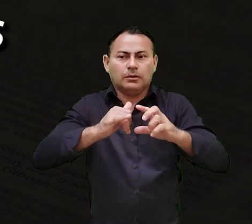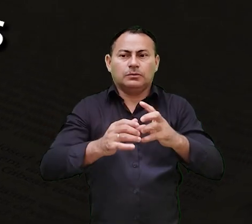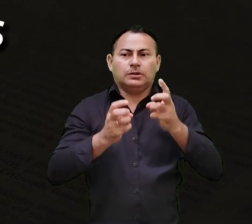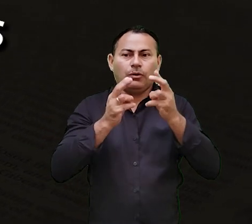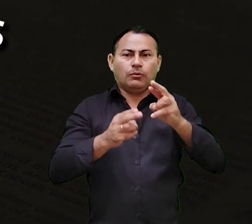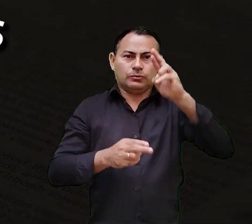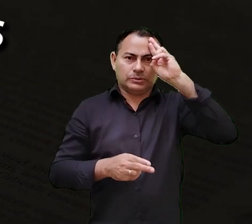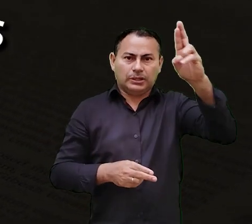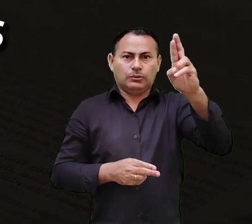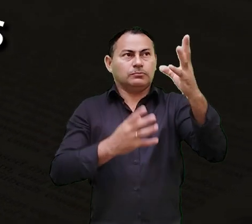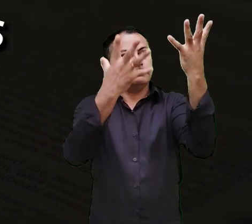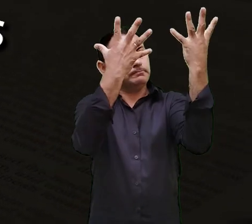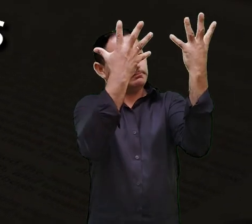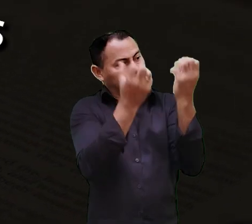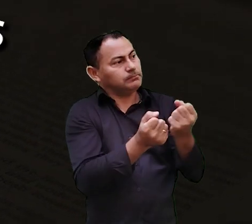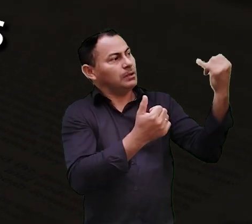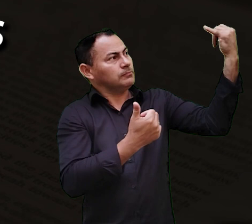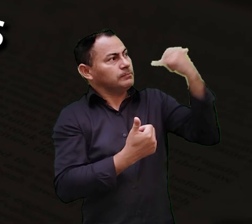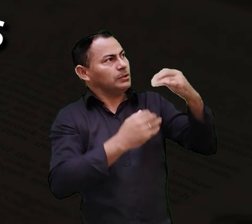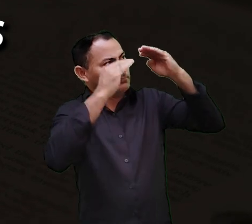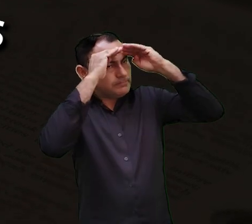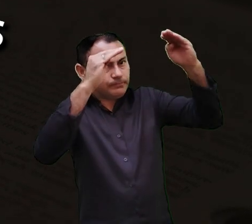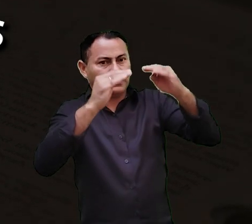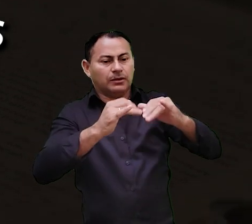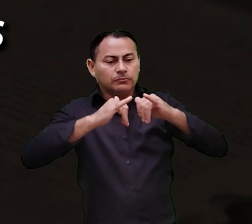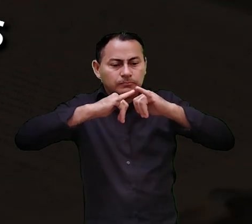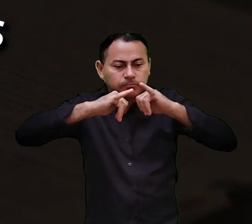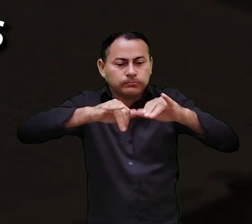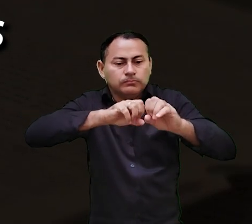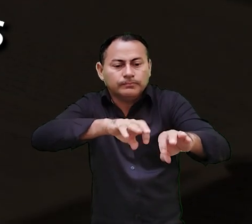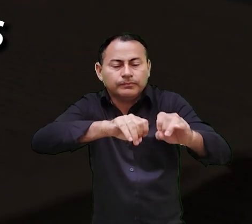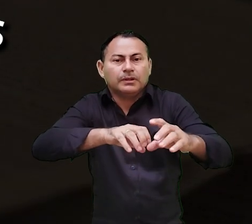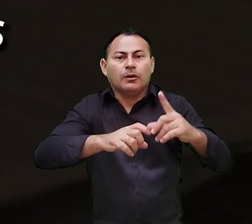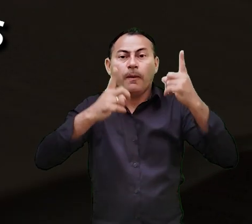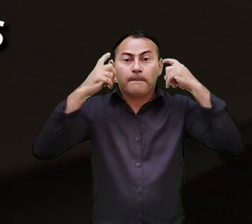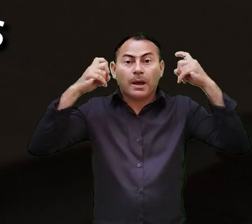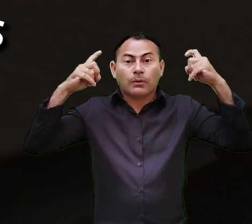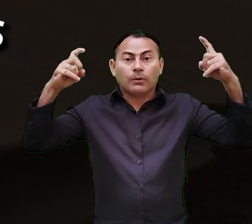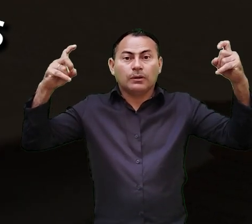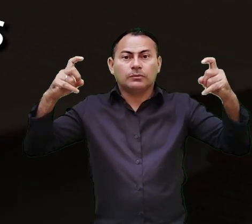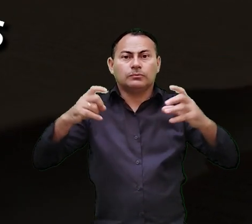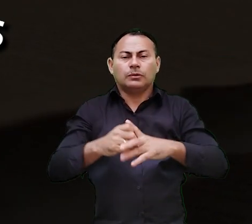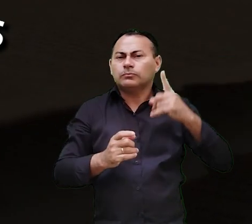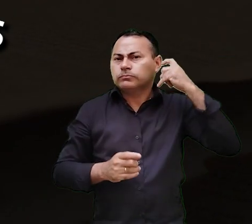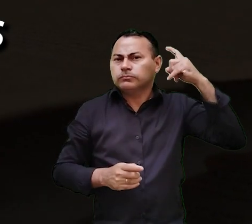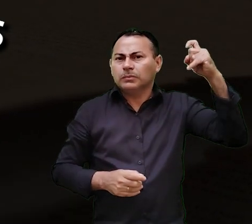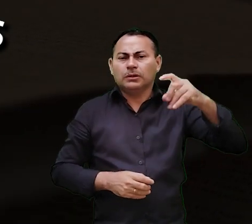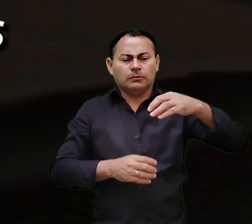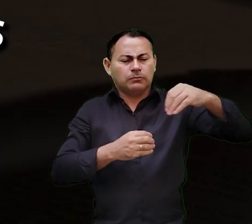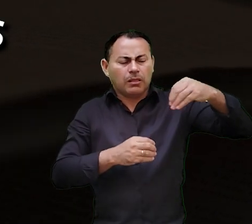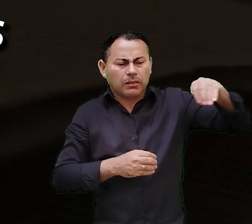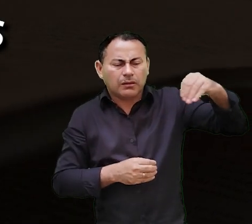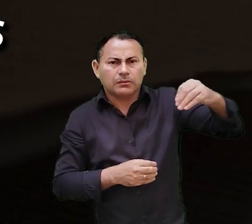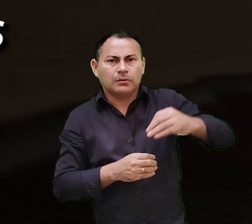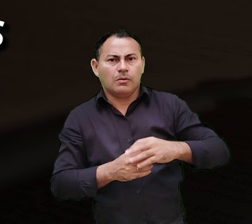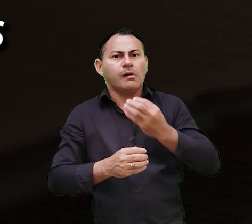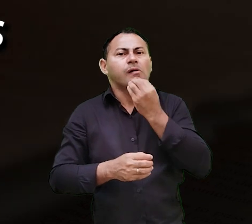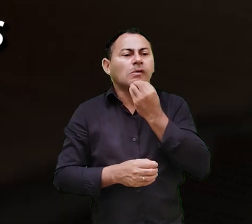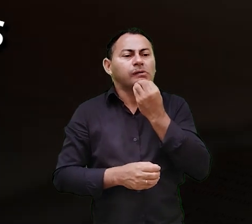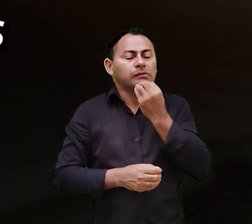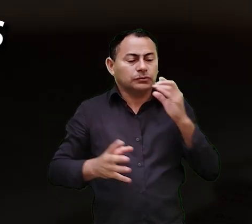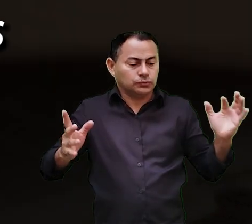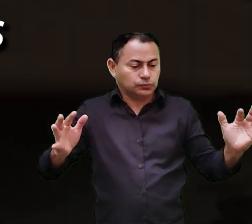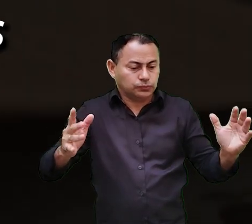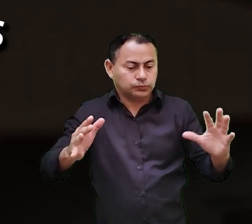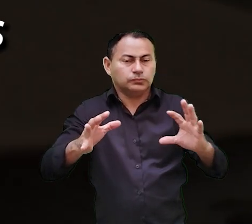eu profetizei conforme a ordem recebida. Enquanto profetizava, houve um barulho, um som de chocalho,